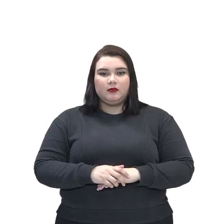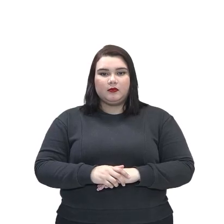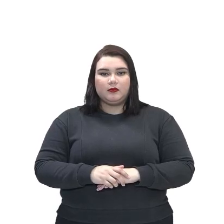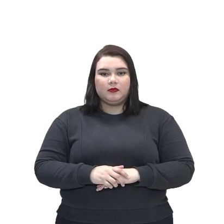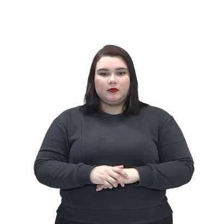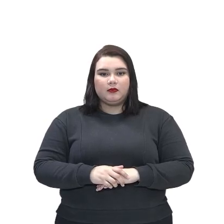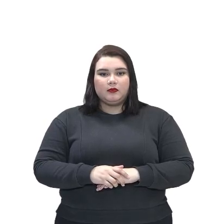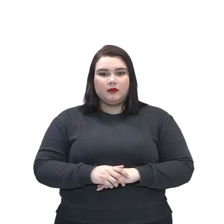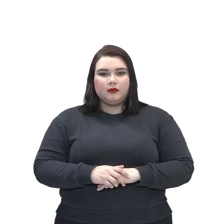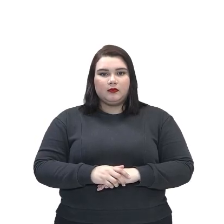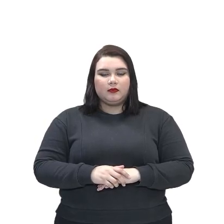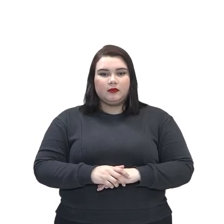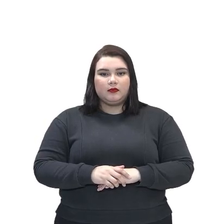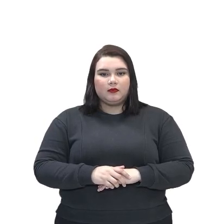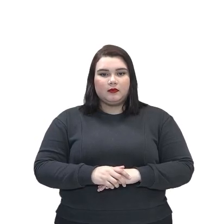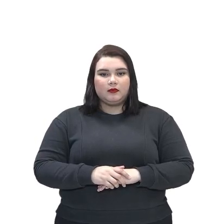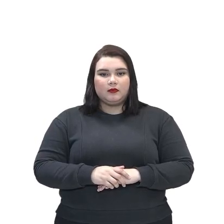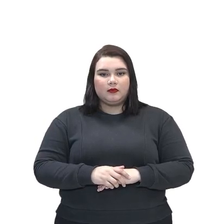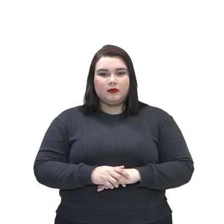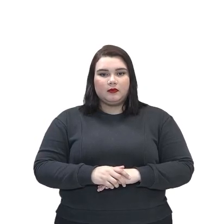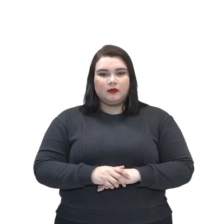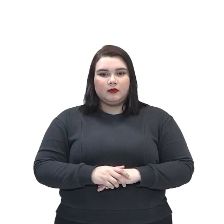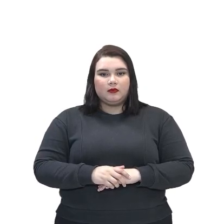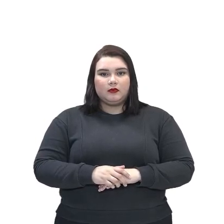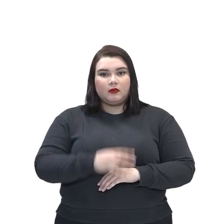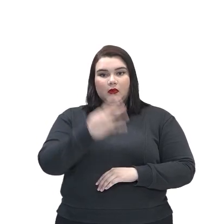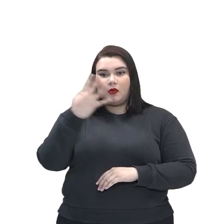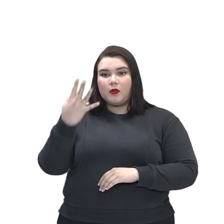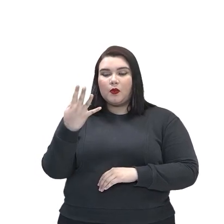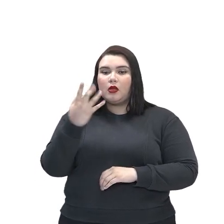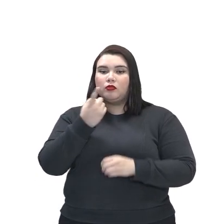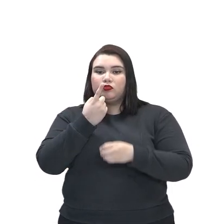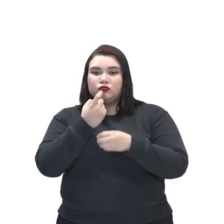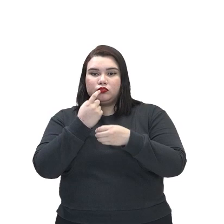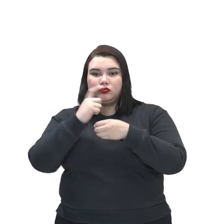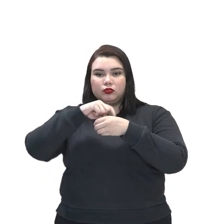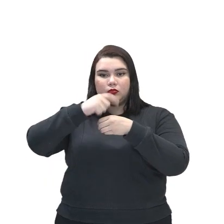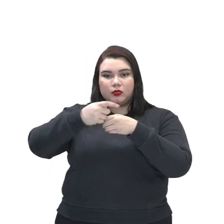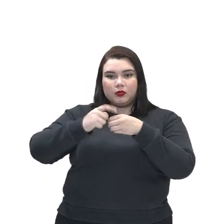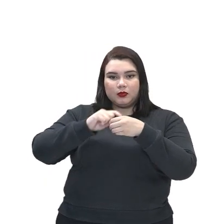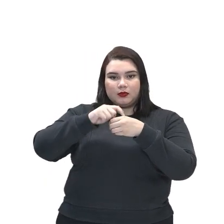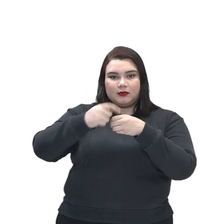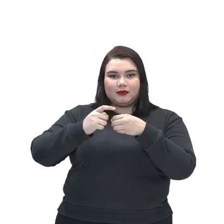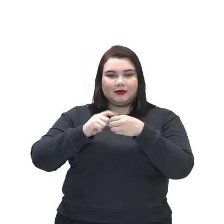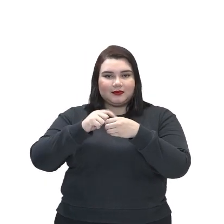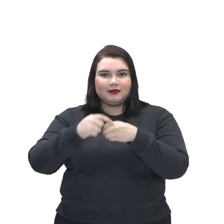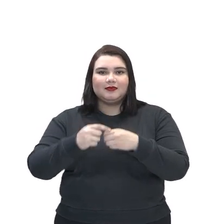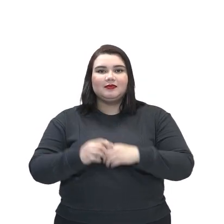Four strawberries. Quatro morangos.